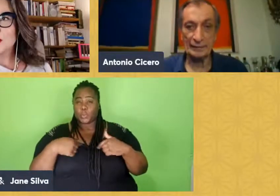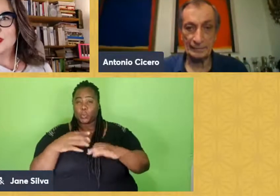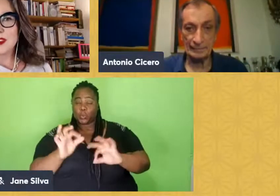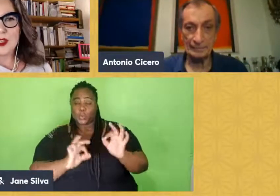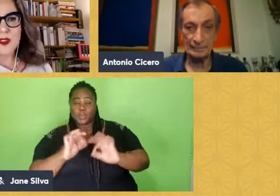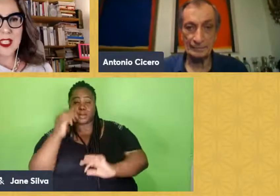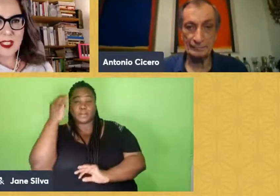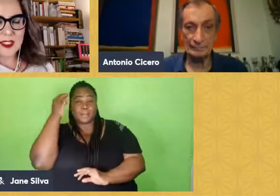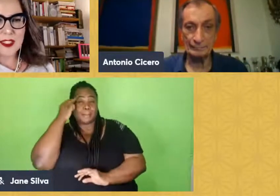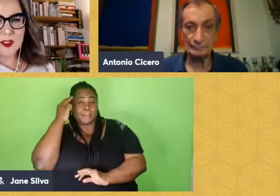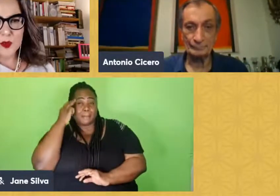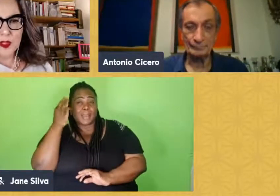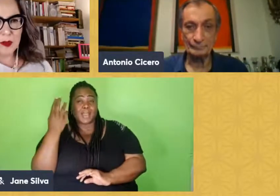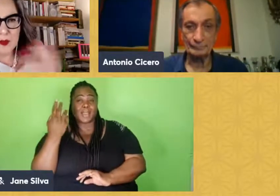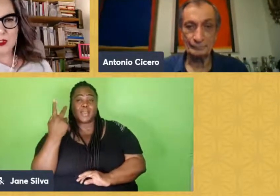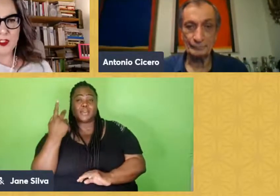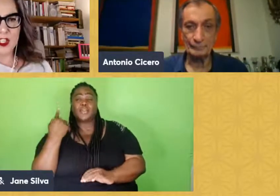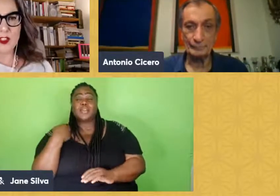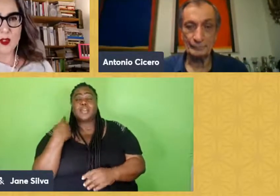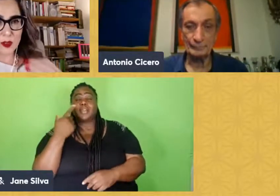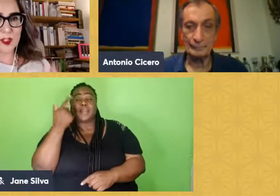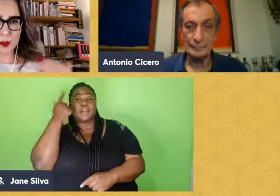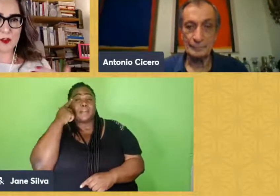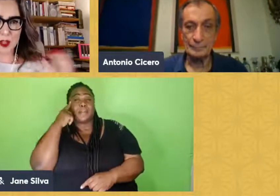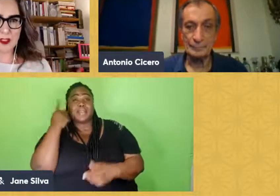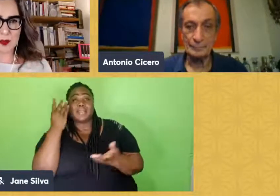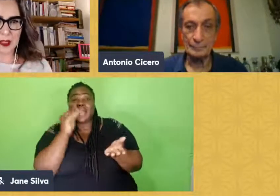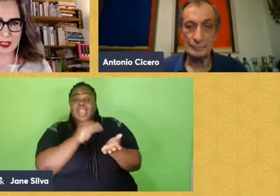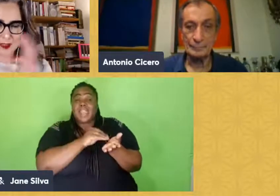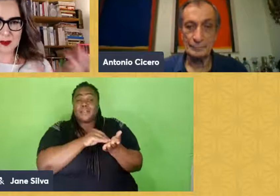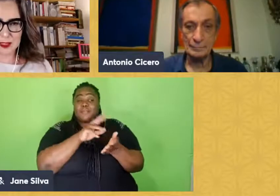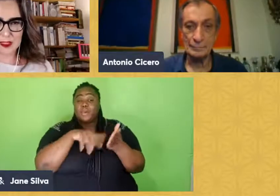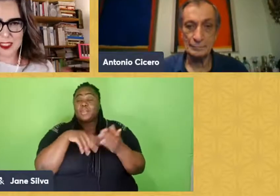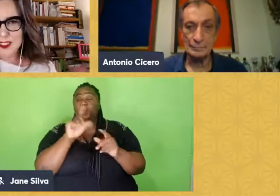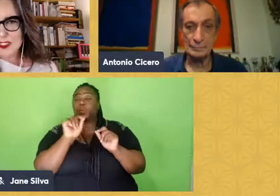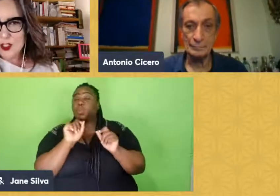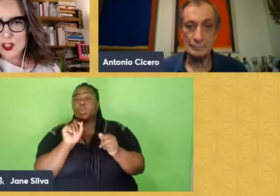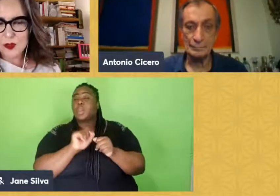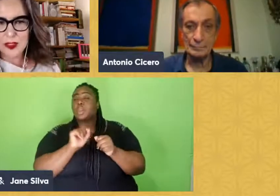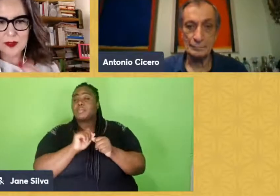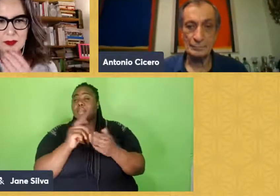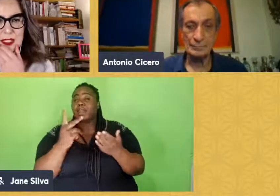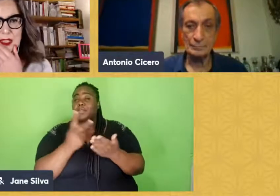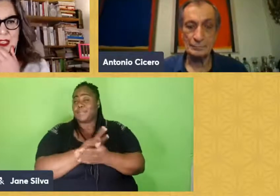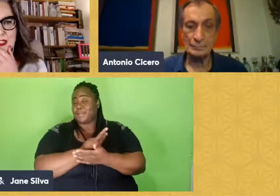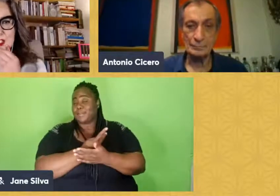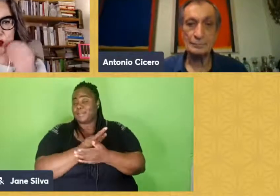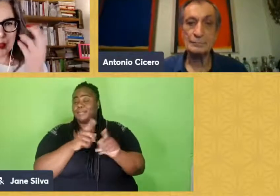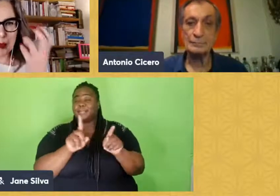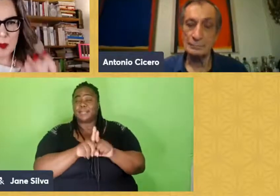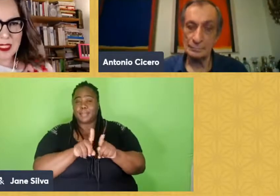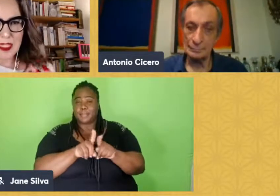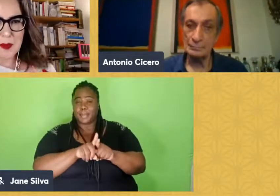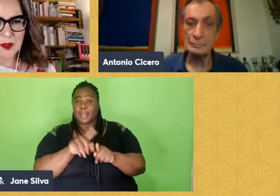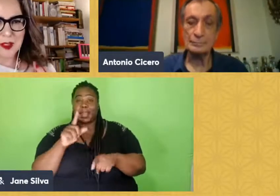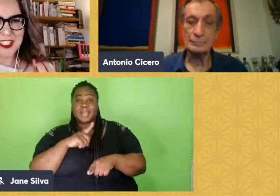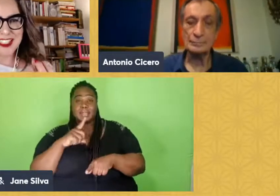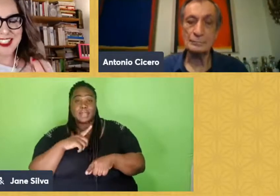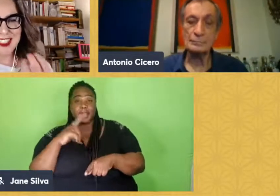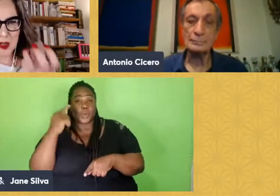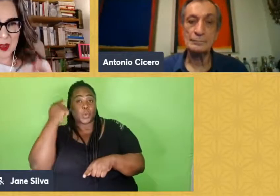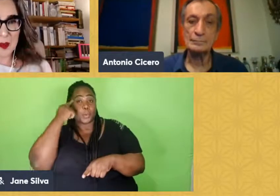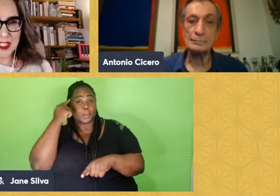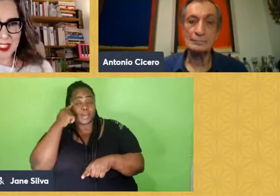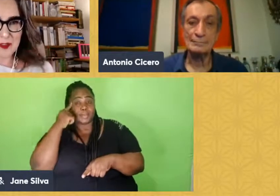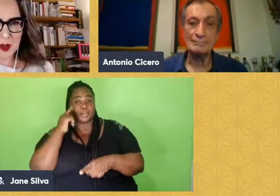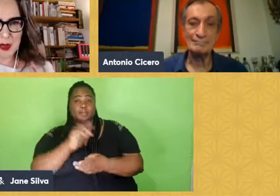pensar na ausência da leitura para muitas gerações, o que isso provoca também nesse sentido, né? Existe um tipo de pensamento